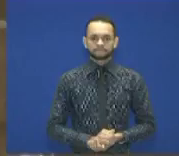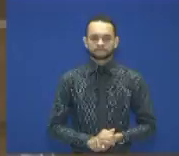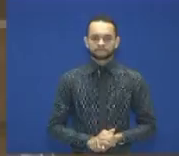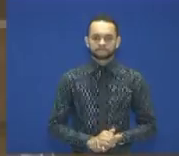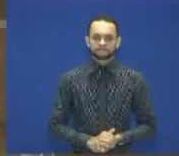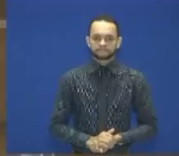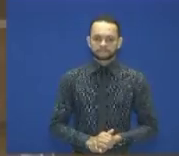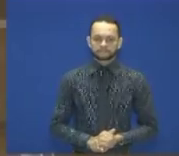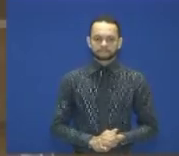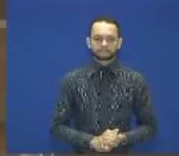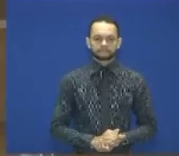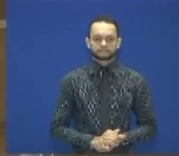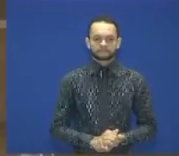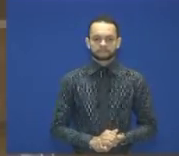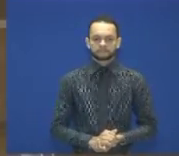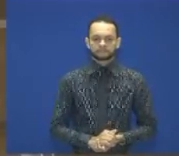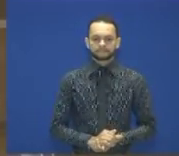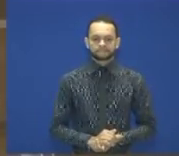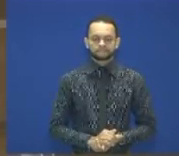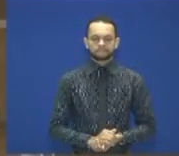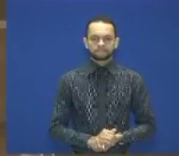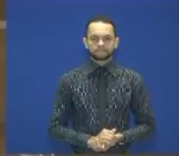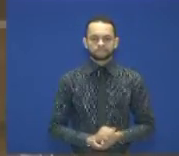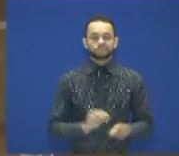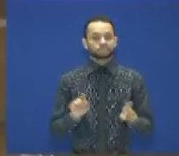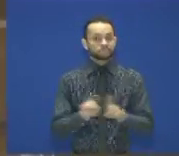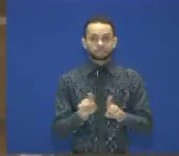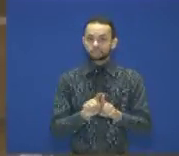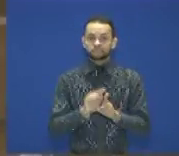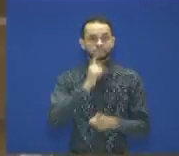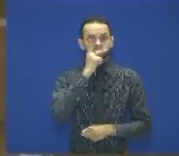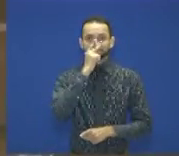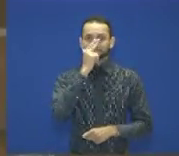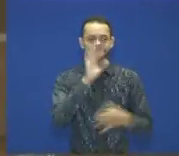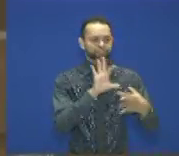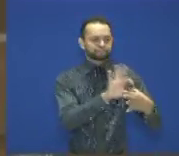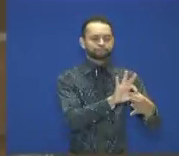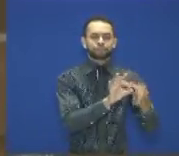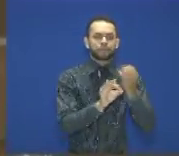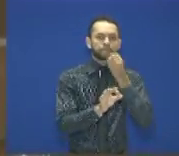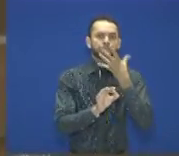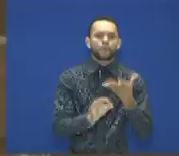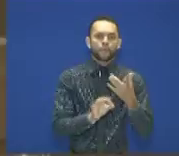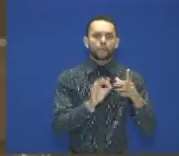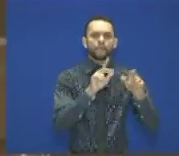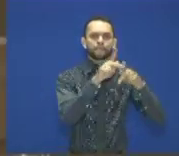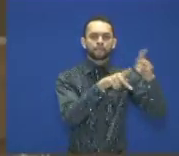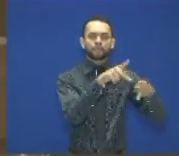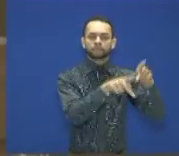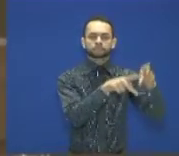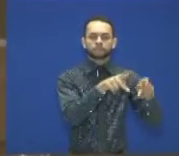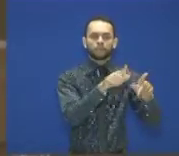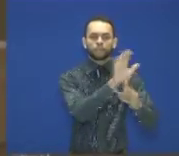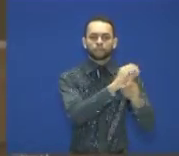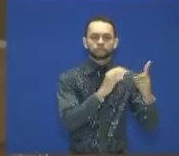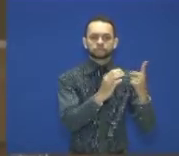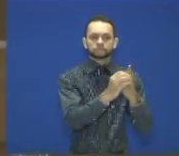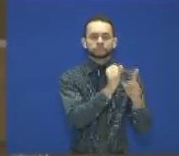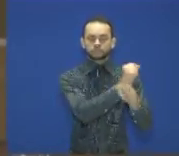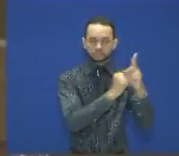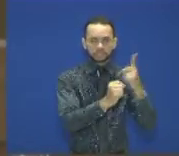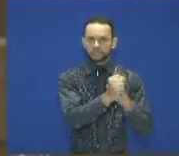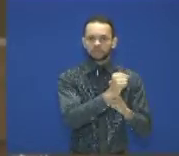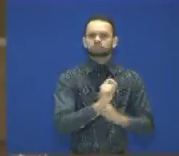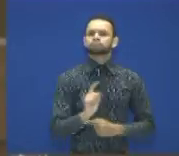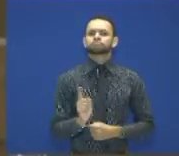Que não visam os interesses e nem o bem-estar da população, mas sim ampliar os ganhos de uma elite